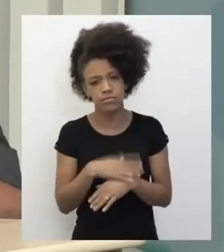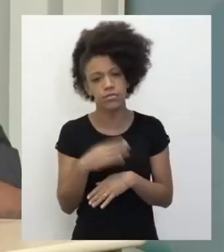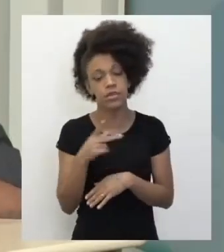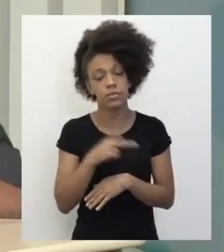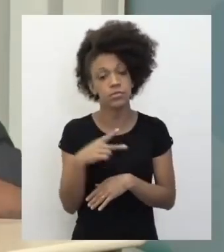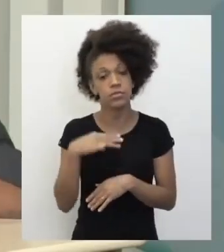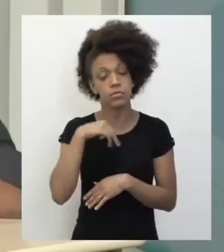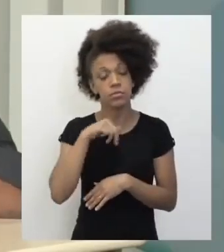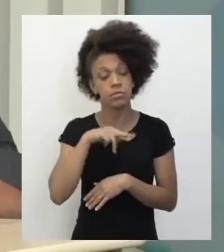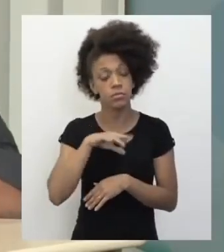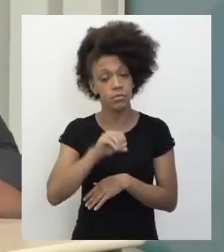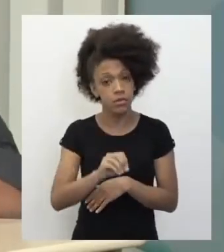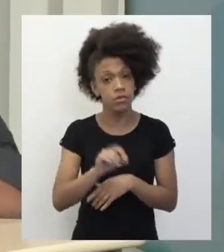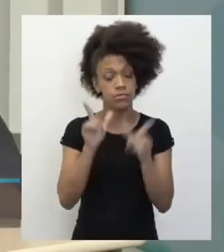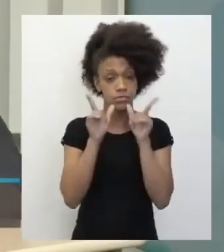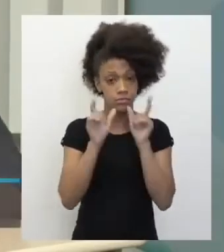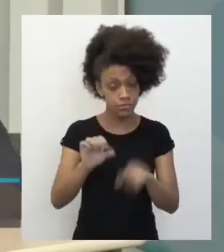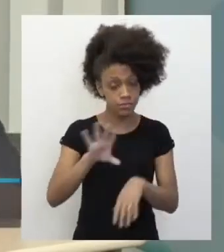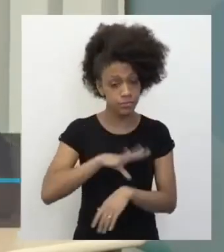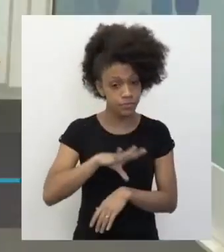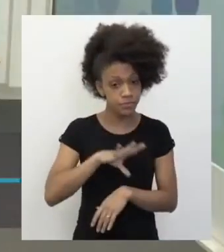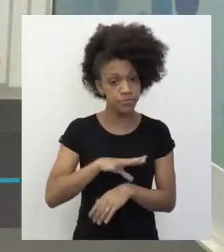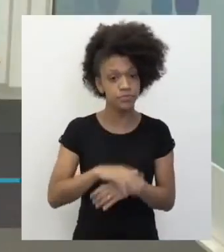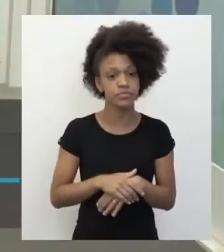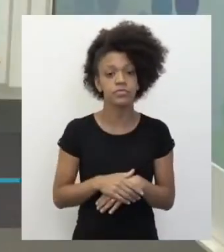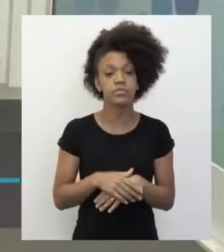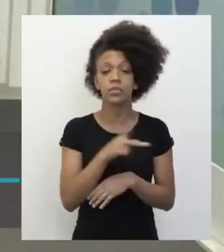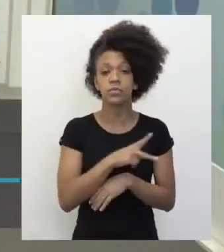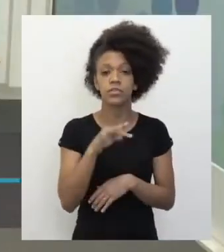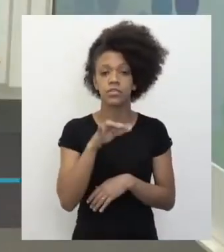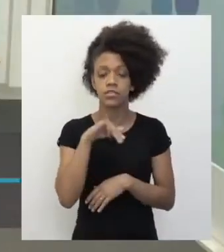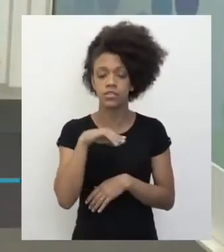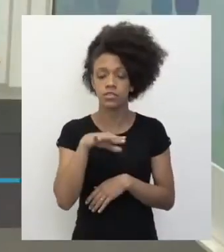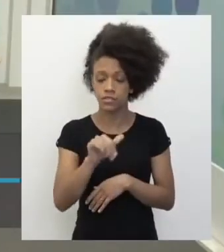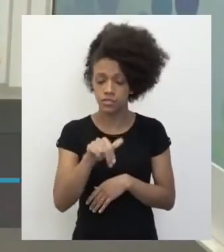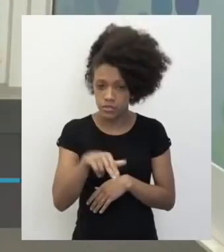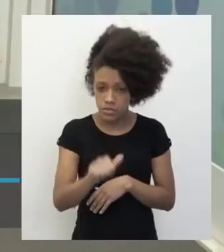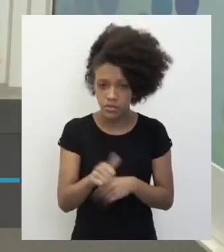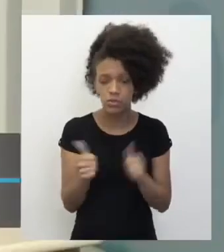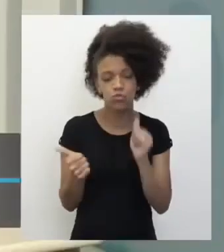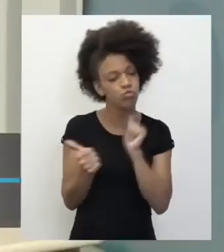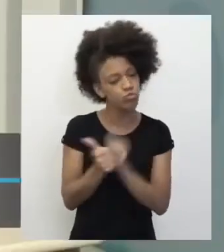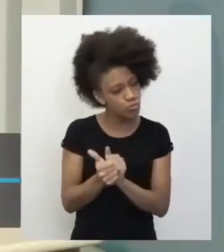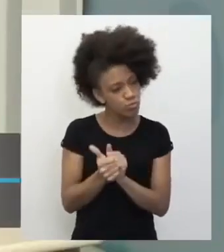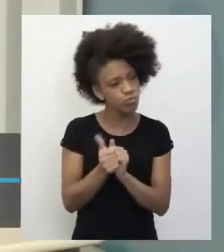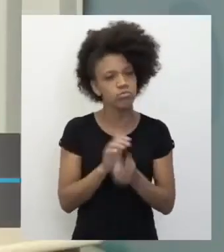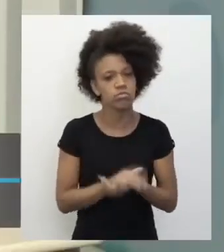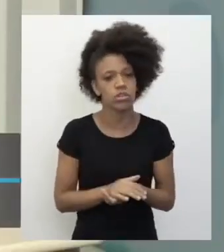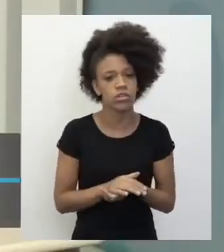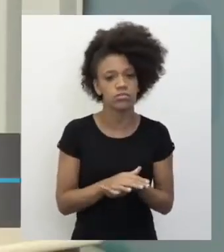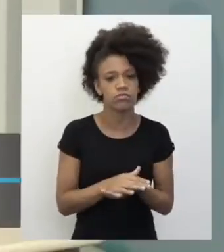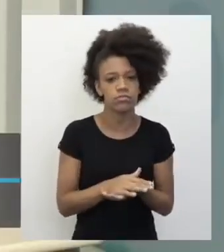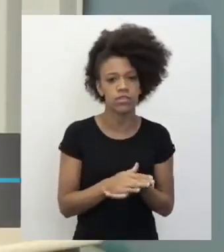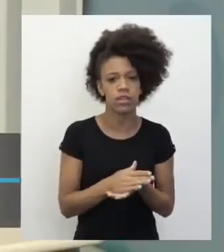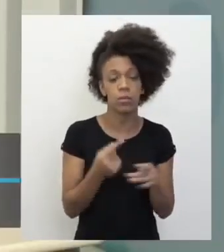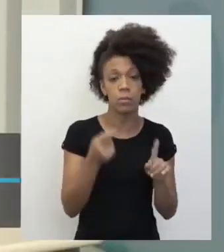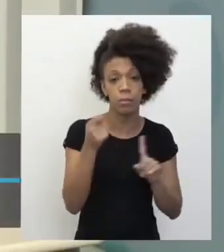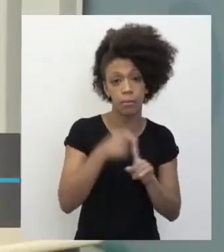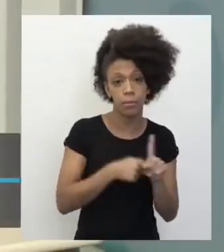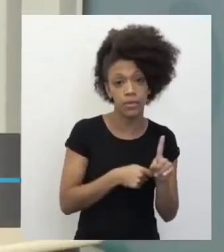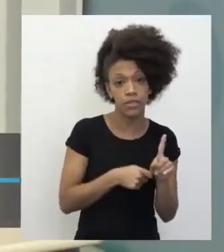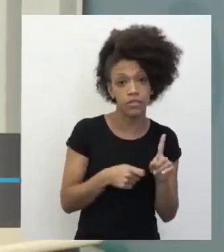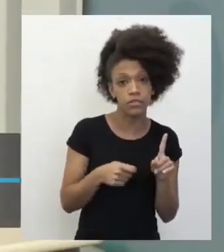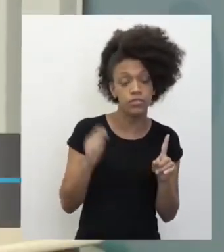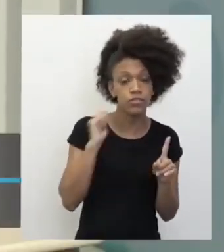língua portuguesa de vocês. Professora Tayana, também professor de língua portuguesa, nós dois aqui juntos. Estamos aqui desde abril com